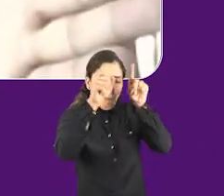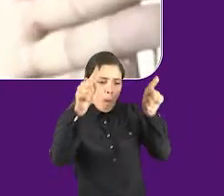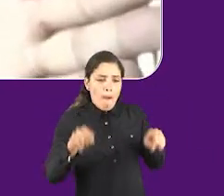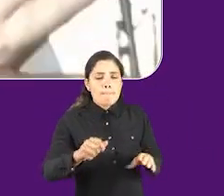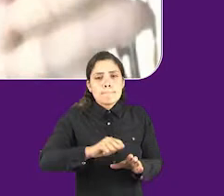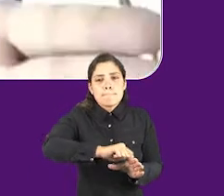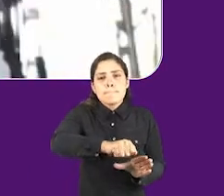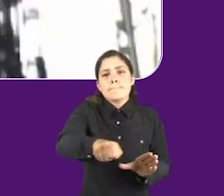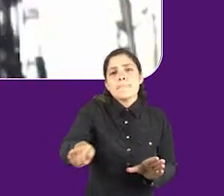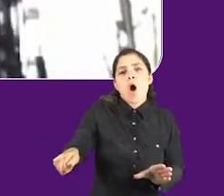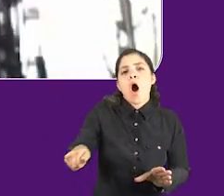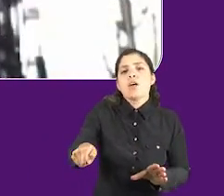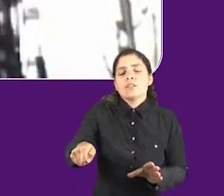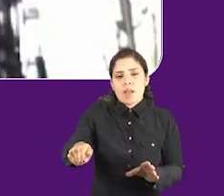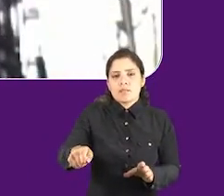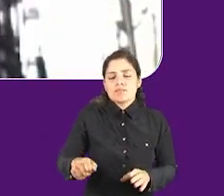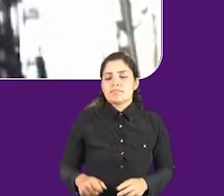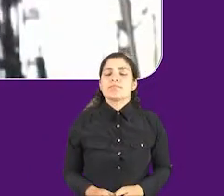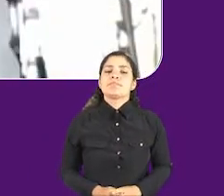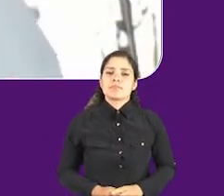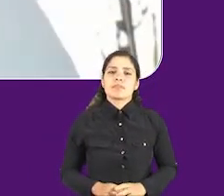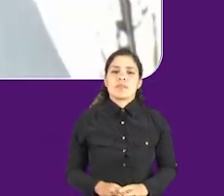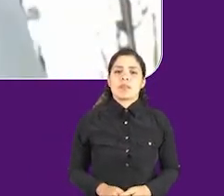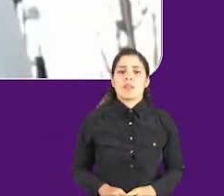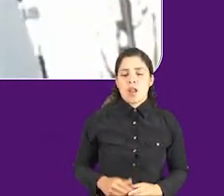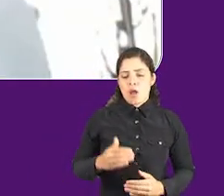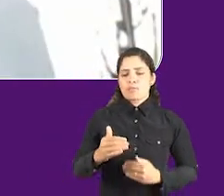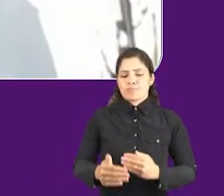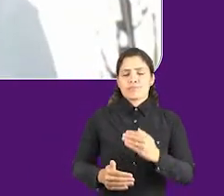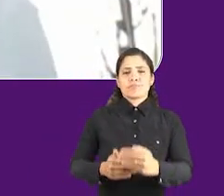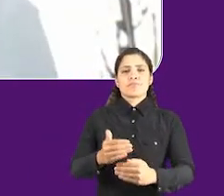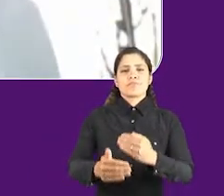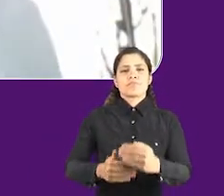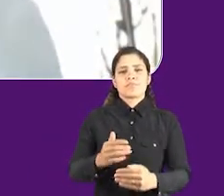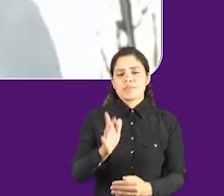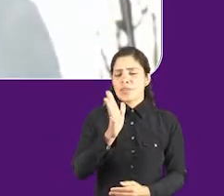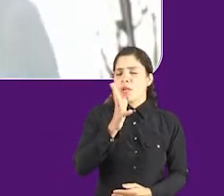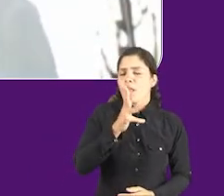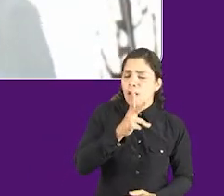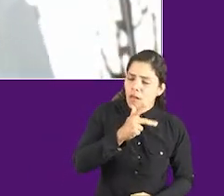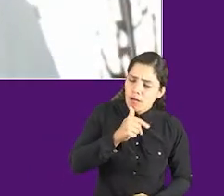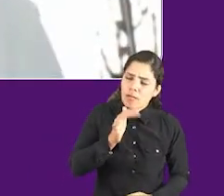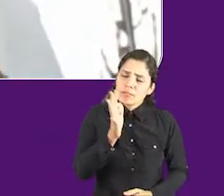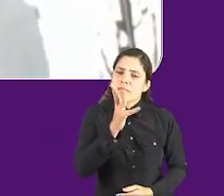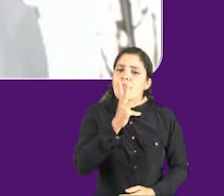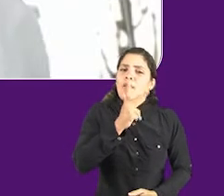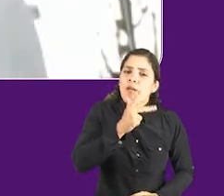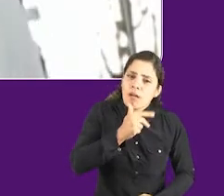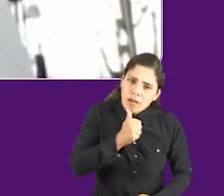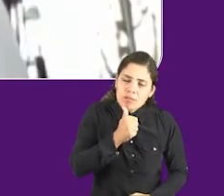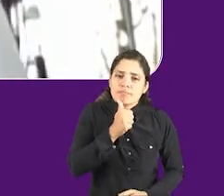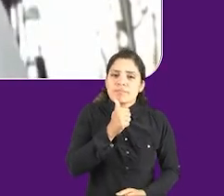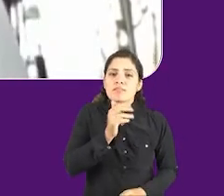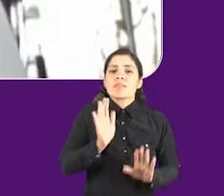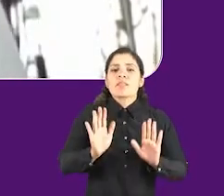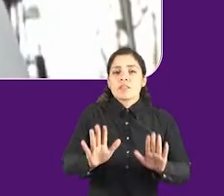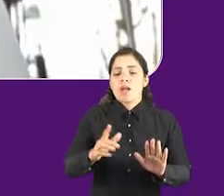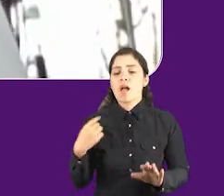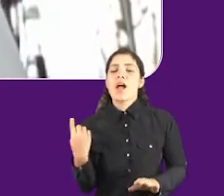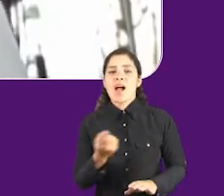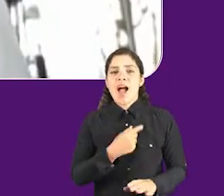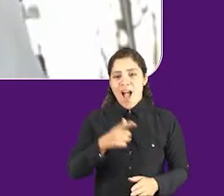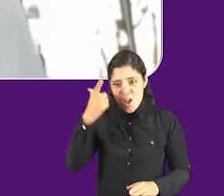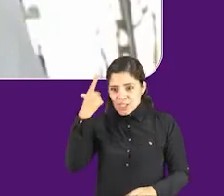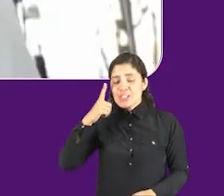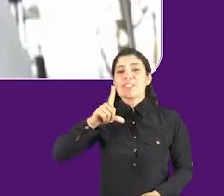porta de validação você vai estar para seguir da blablablá muito sequencial muito lento e quando a